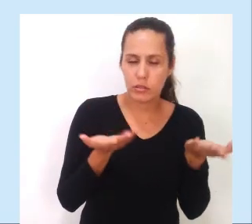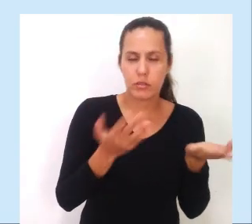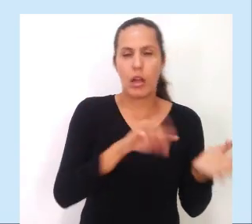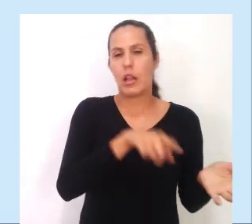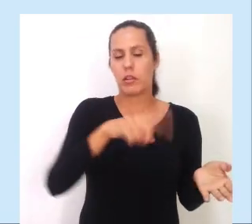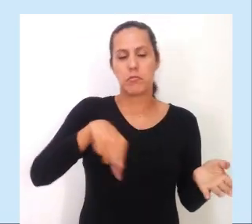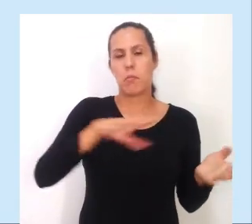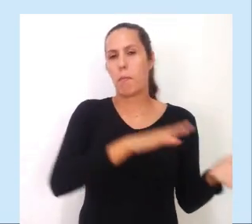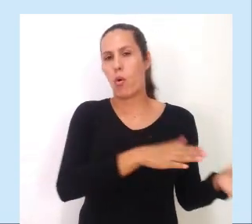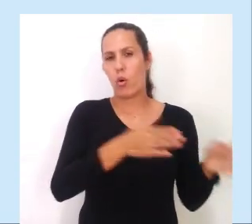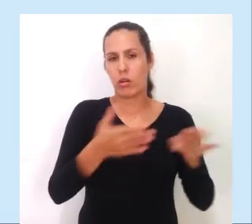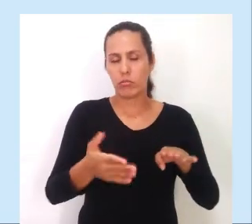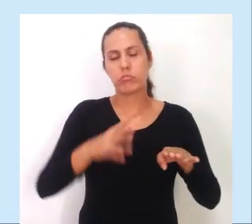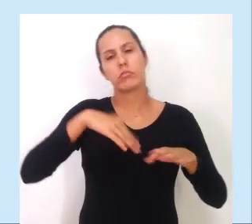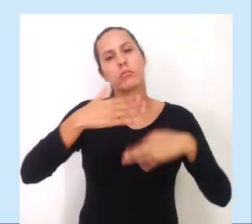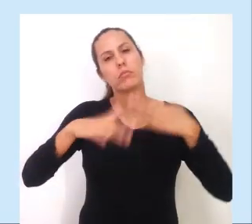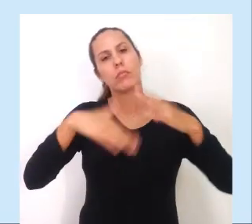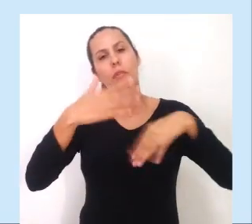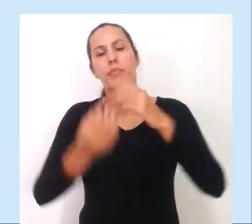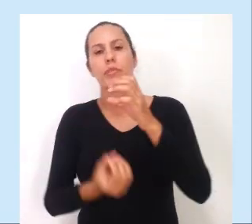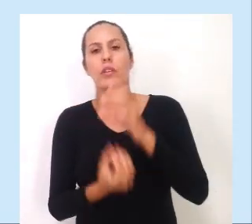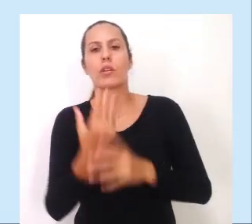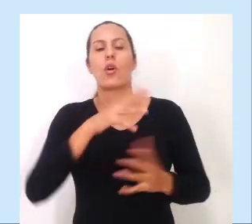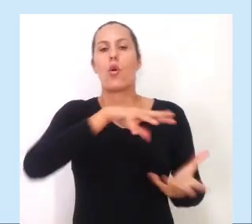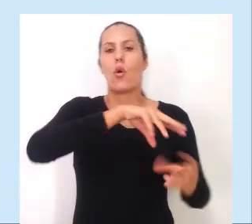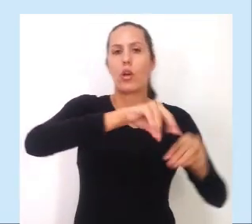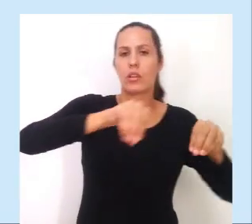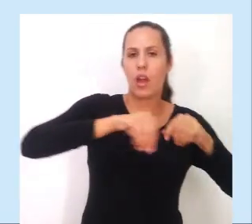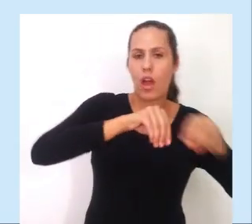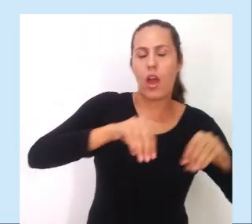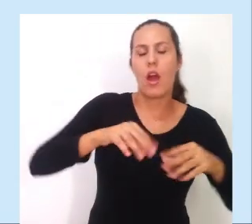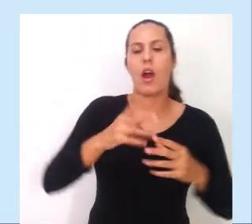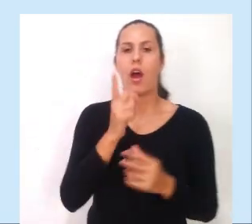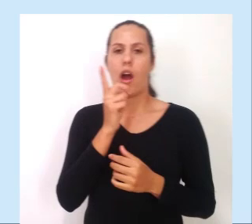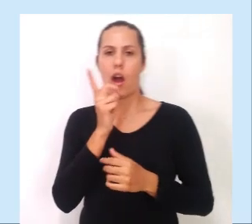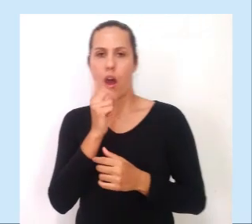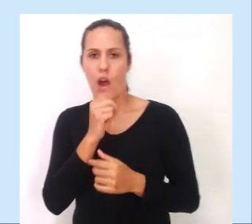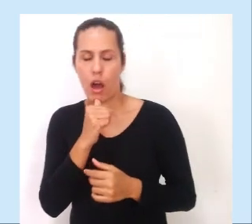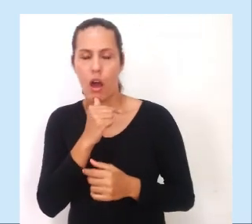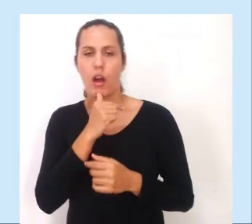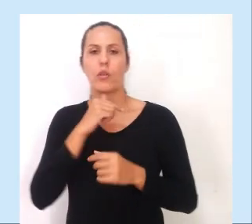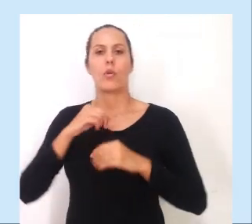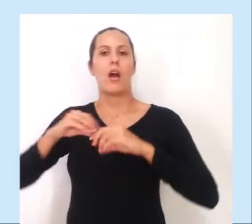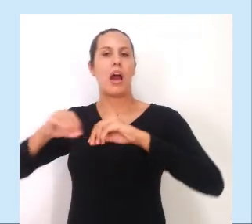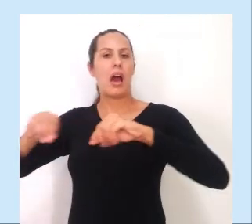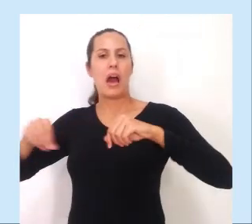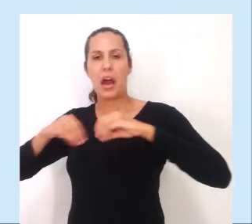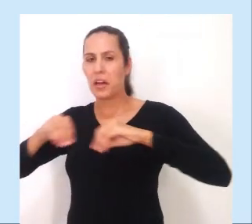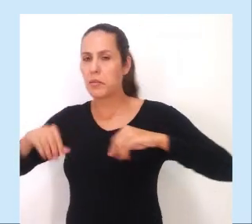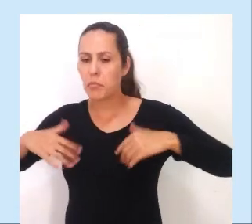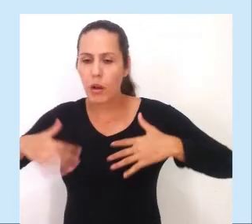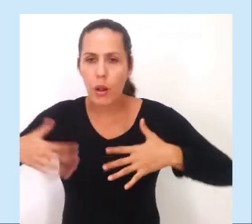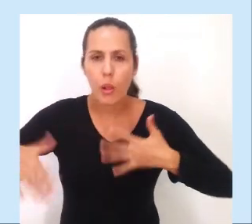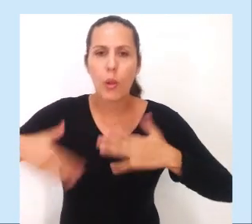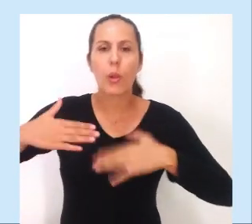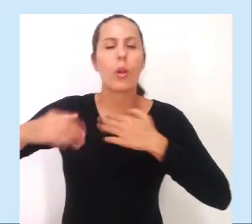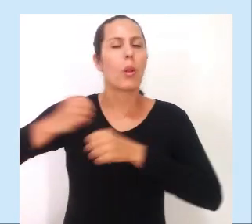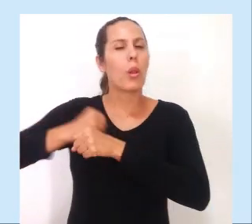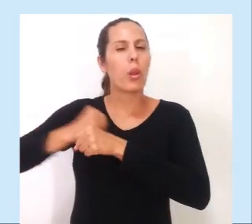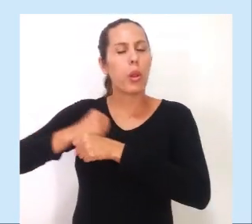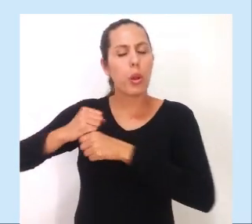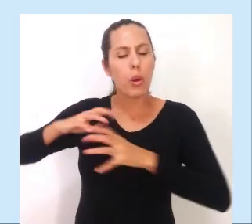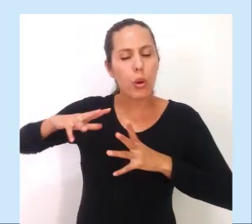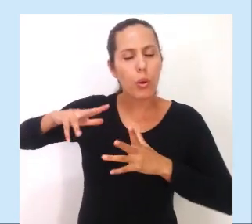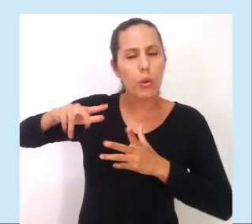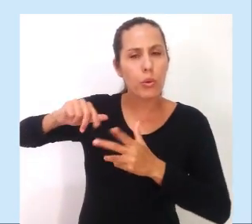do tempo, e anos, foram se criando terra, água, depois mais